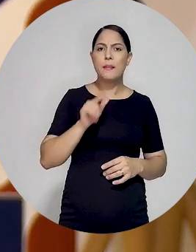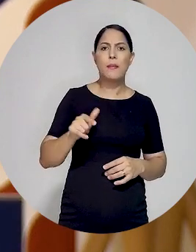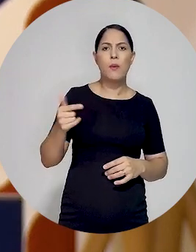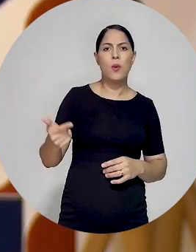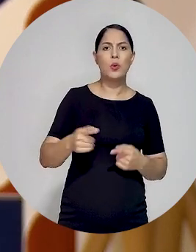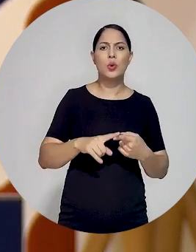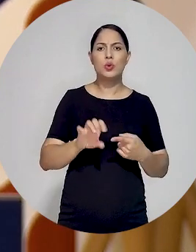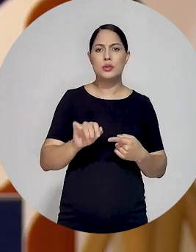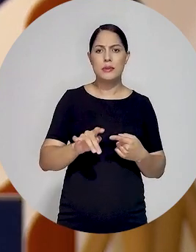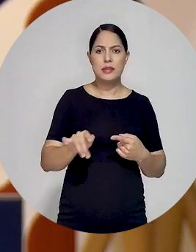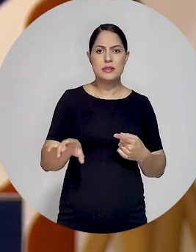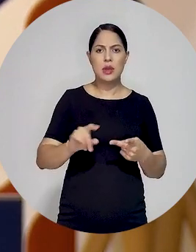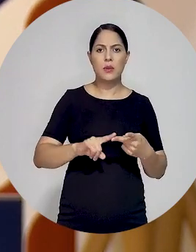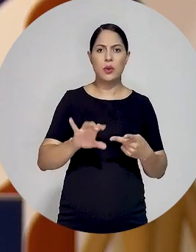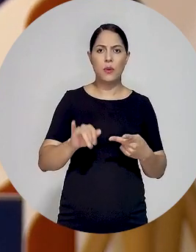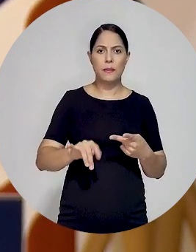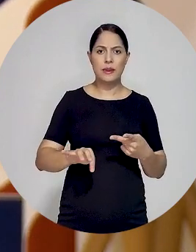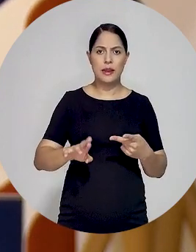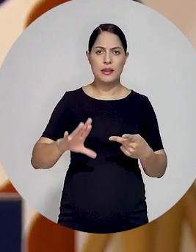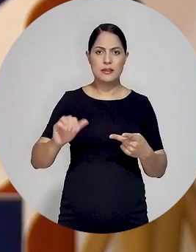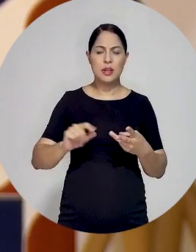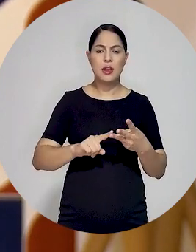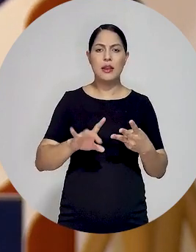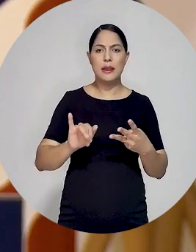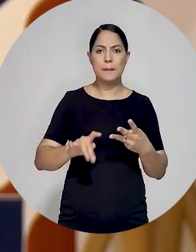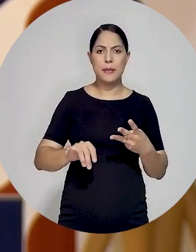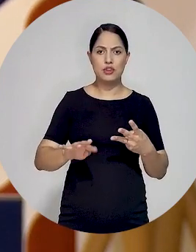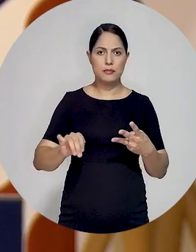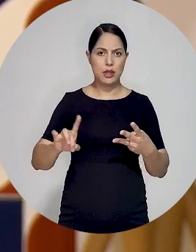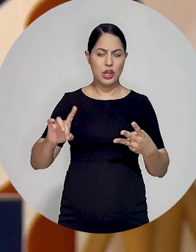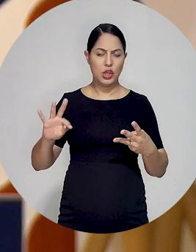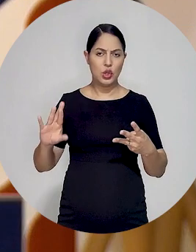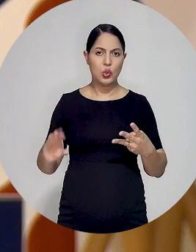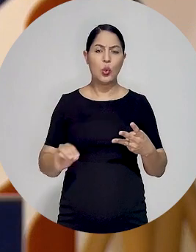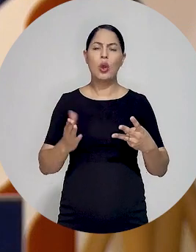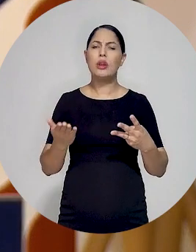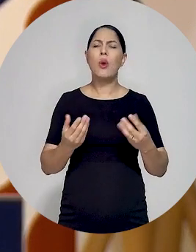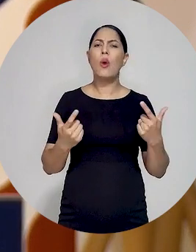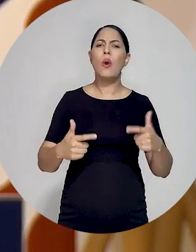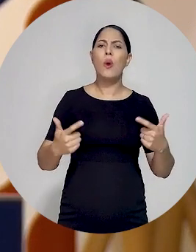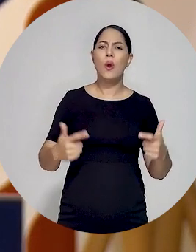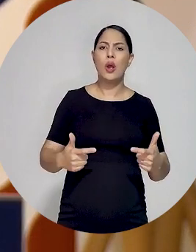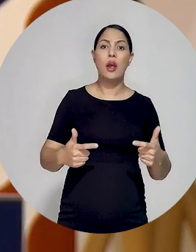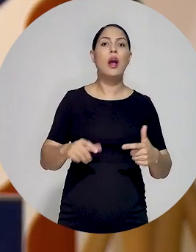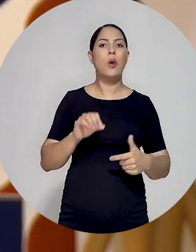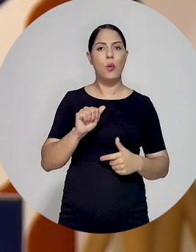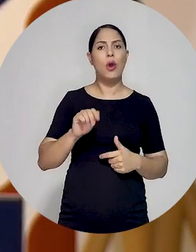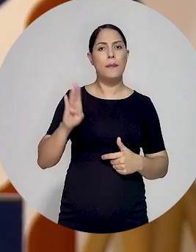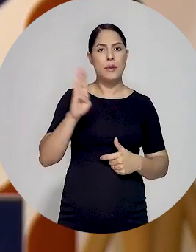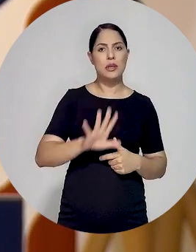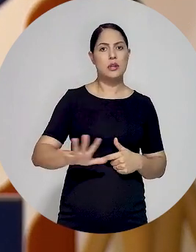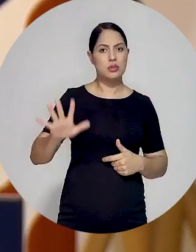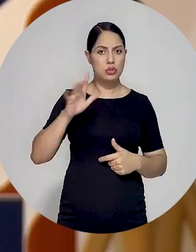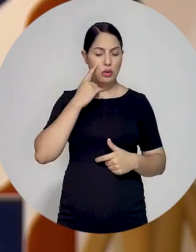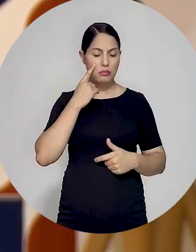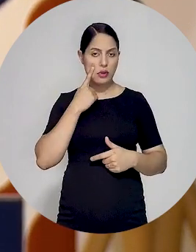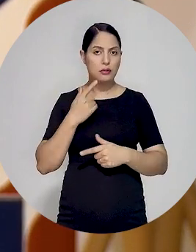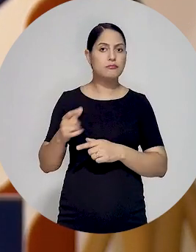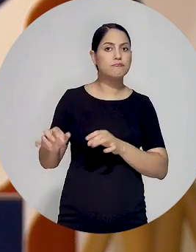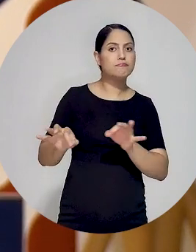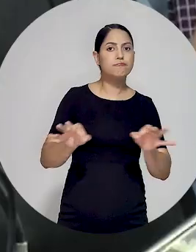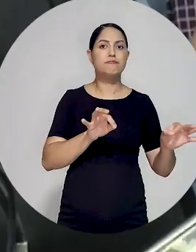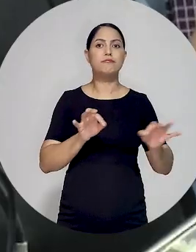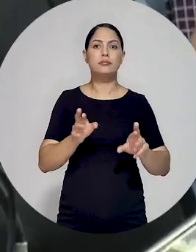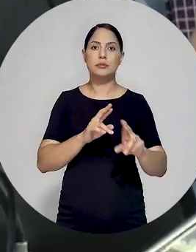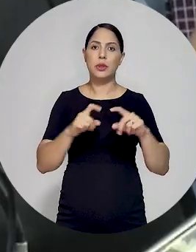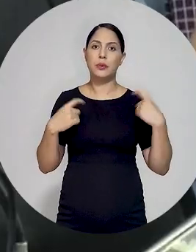por suspeição, incompetência e impedimento. A ação teve origem na Procuradoria Especial de Direito Tributário da OAB